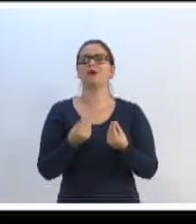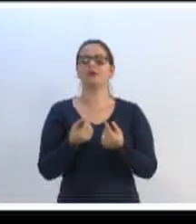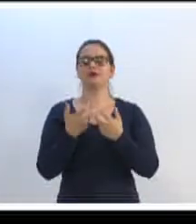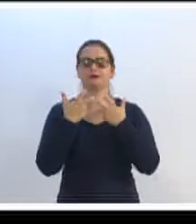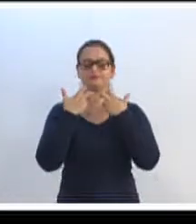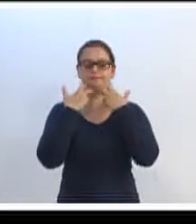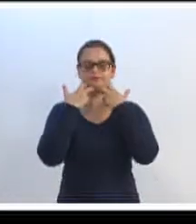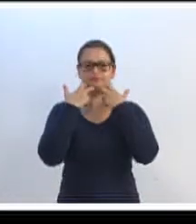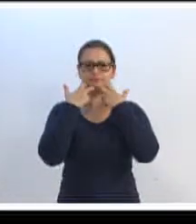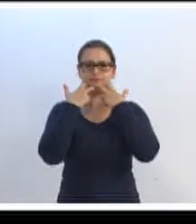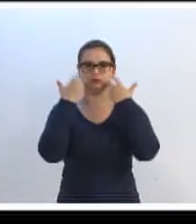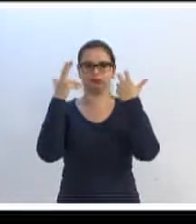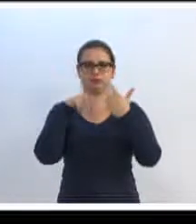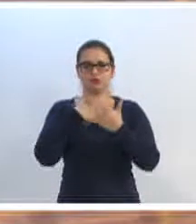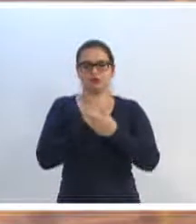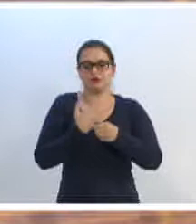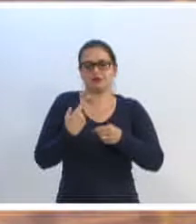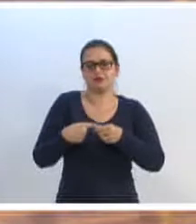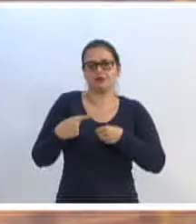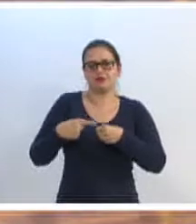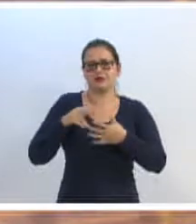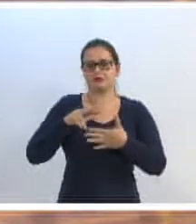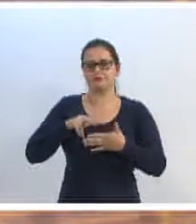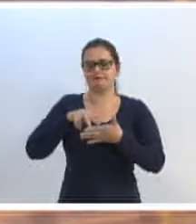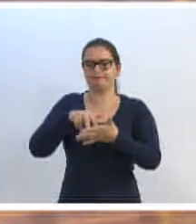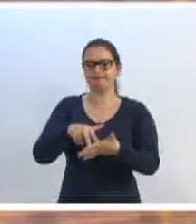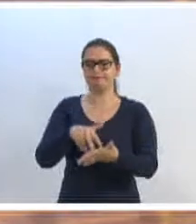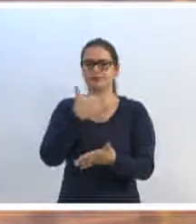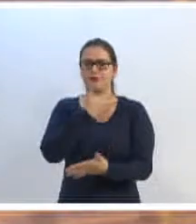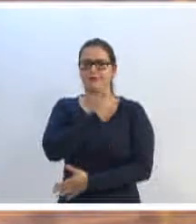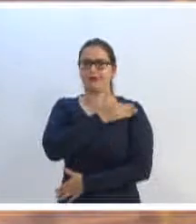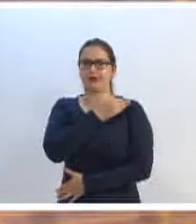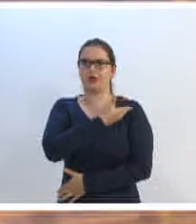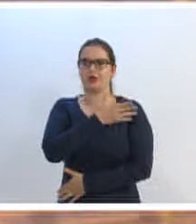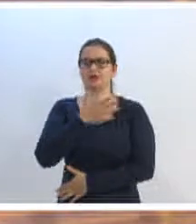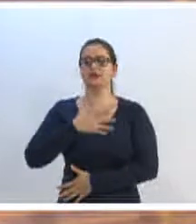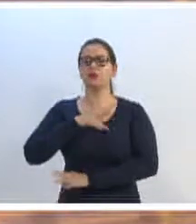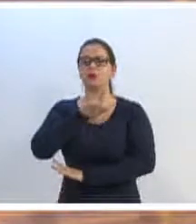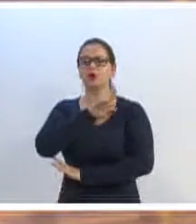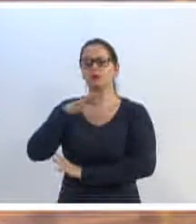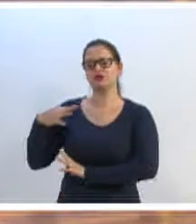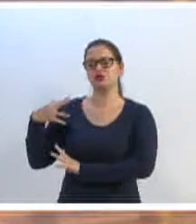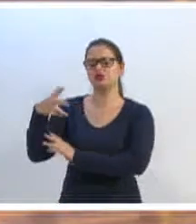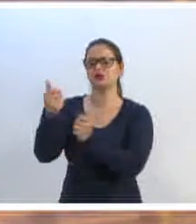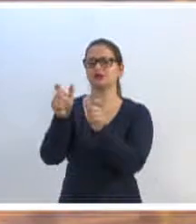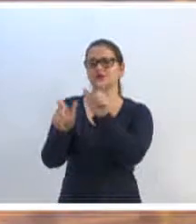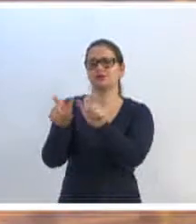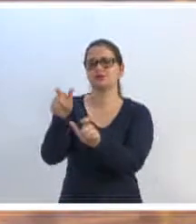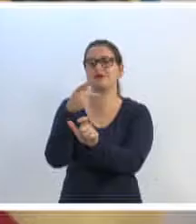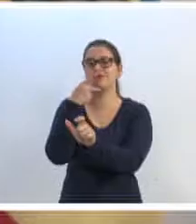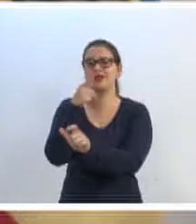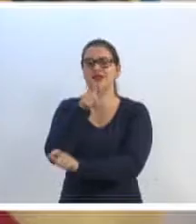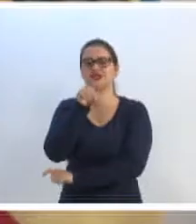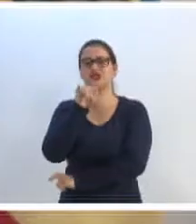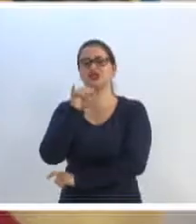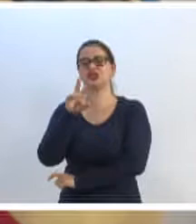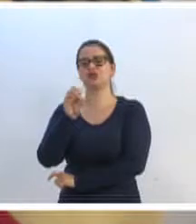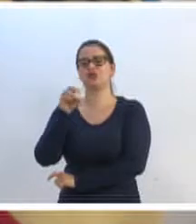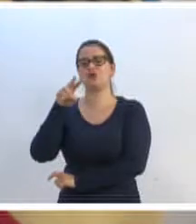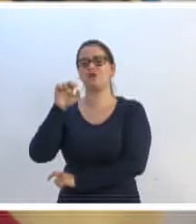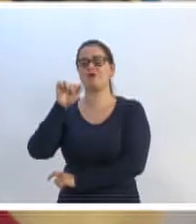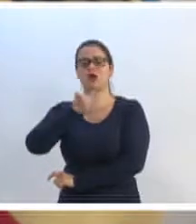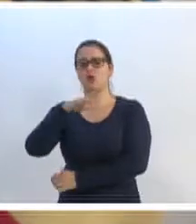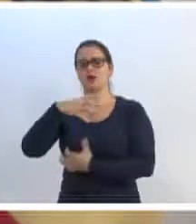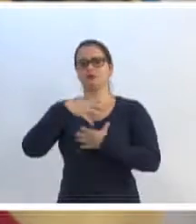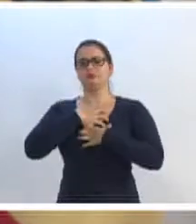envergonha a nossa cidade esse tipo de posicionamento. Então, quero deixar aqui, no nome de muita gente, falar para você, Gilvana, que esse não é o sentimento,